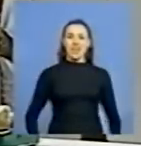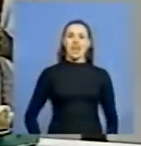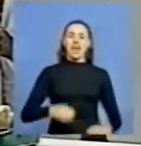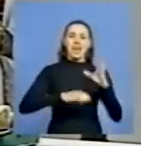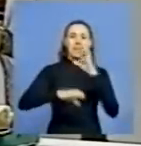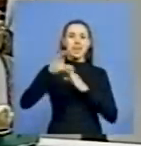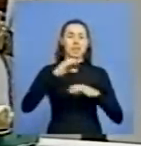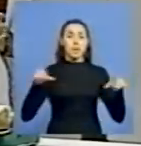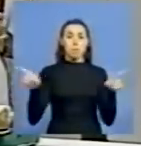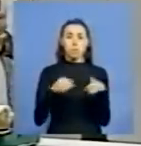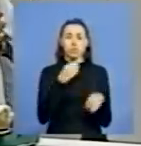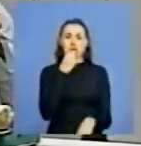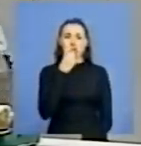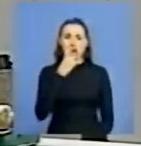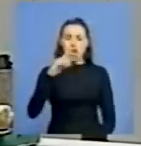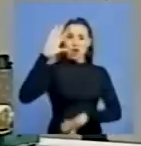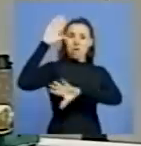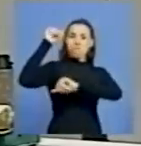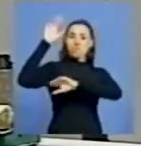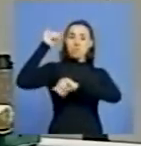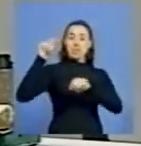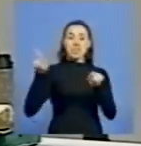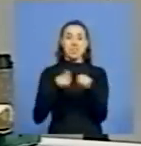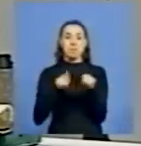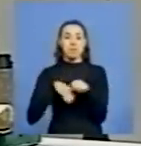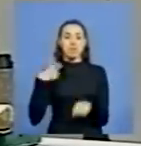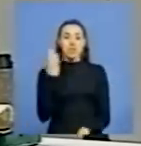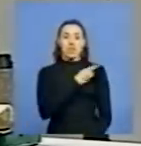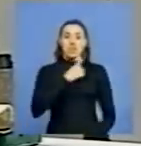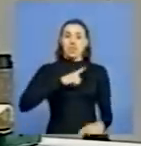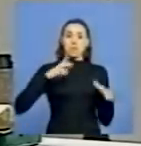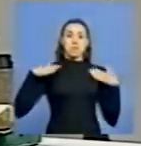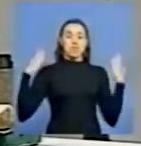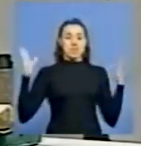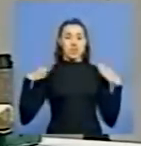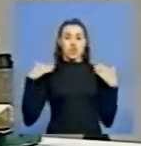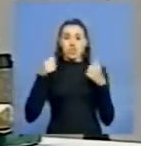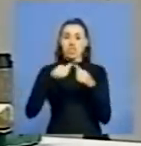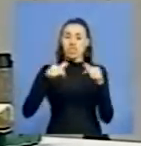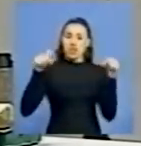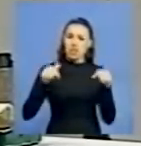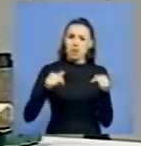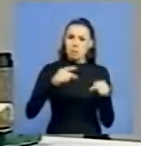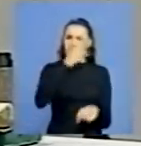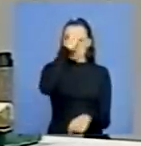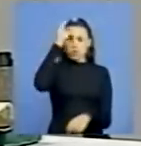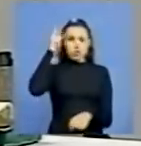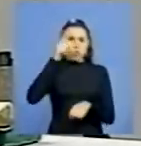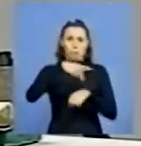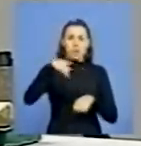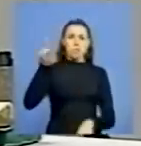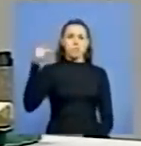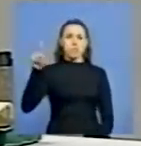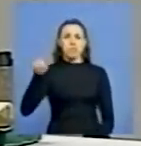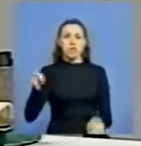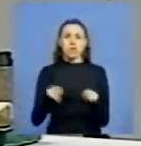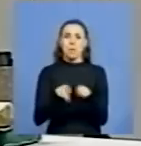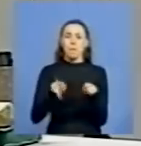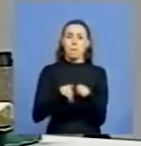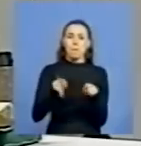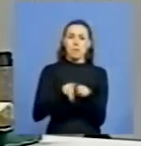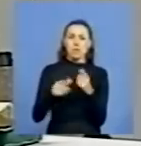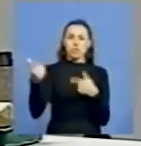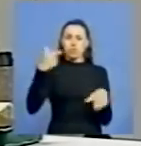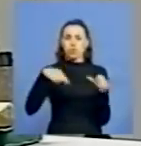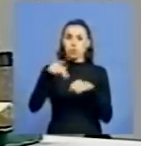nesta noite também tivemos a alegria de ter aqui os imigrantes peruanos e paraguaios estar cantando com a gente, que